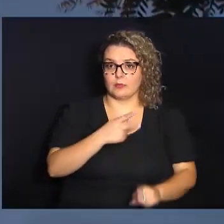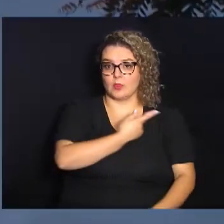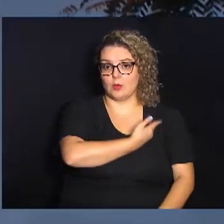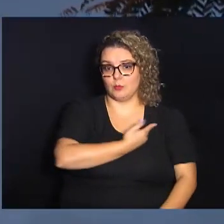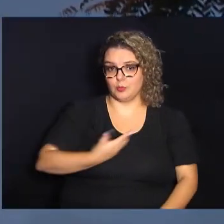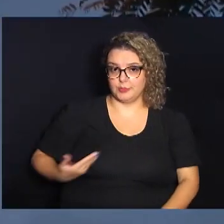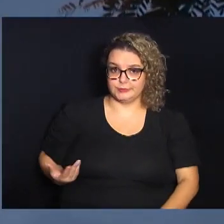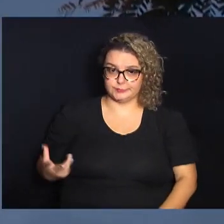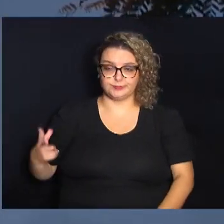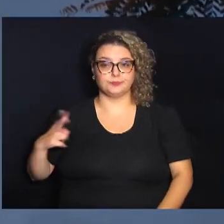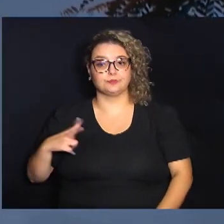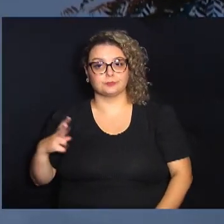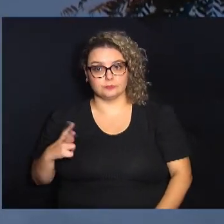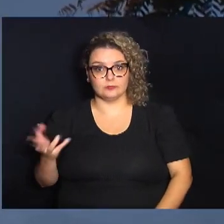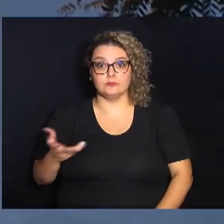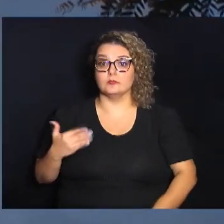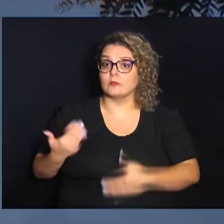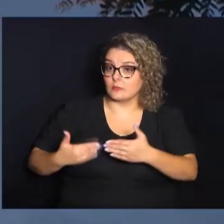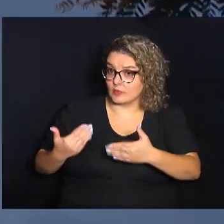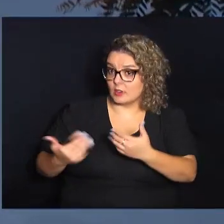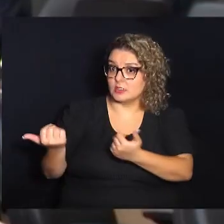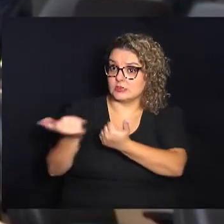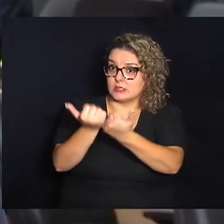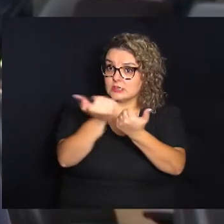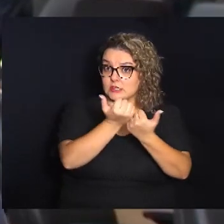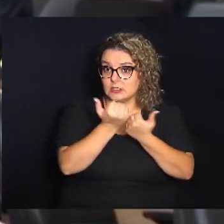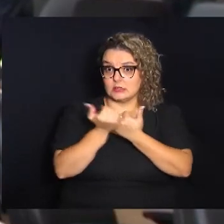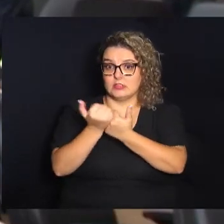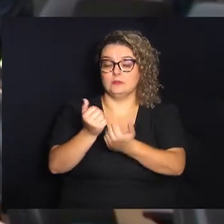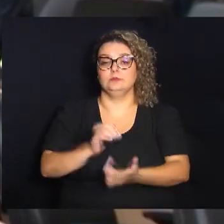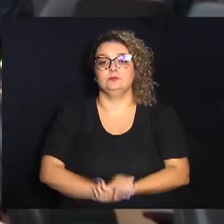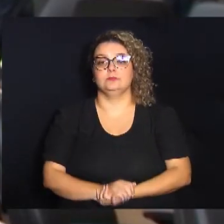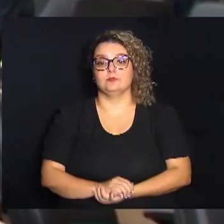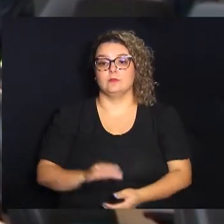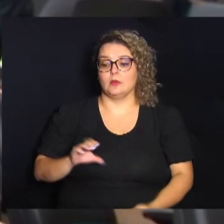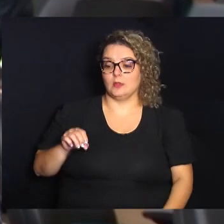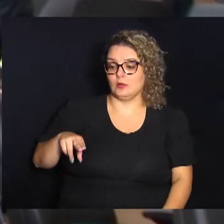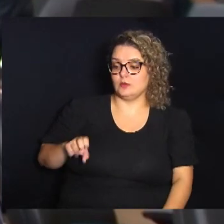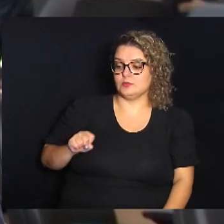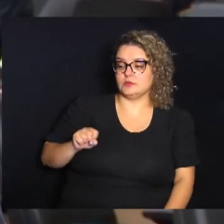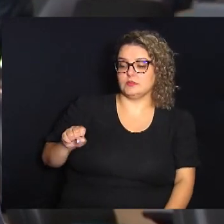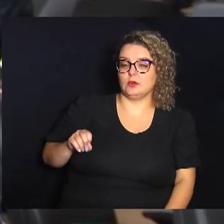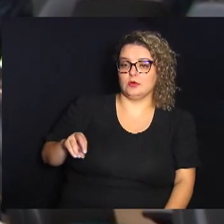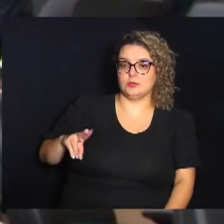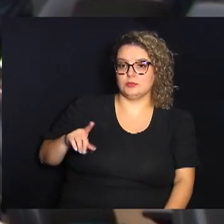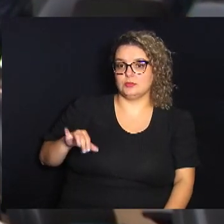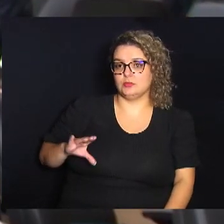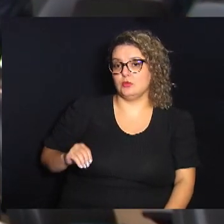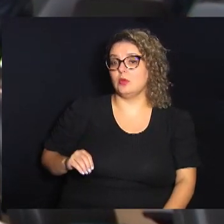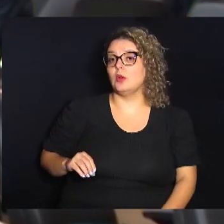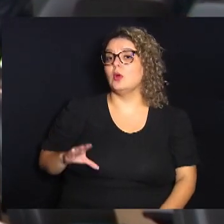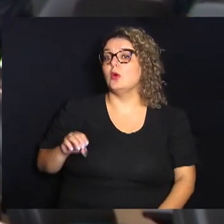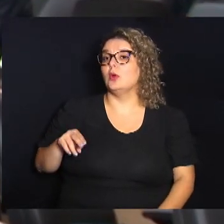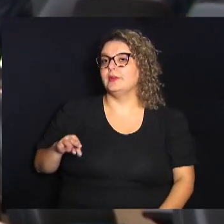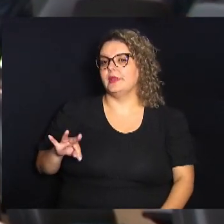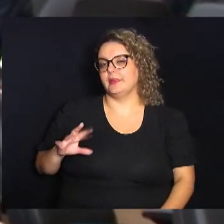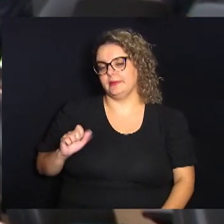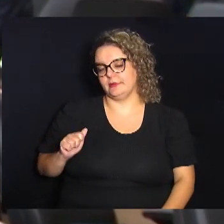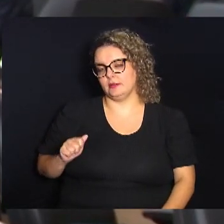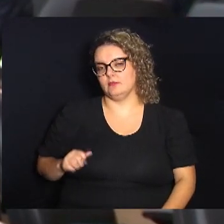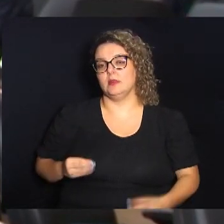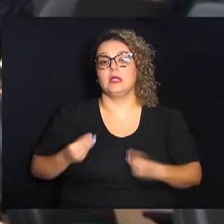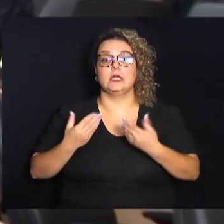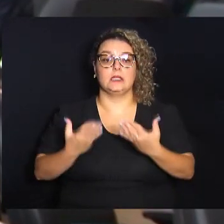deve agilizar o processo das substituições. Esse consórcio com a Conecta ela é muito importante porque vai trazer,